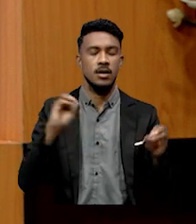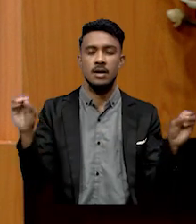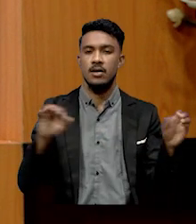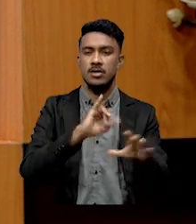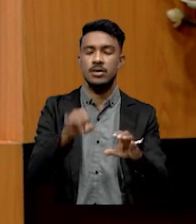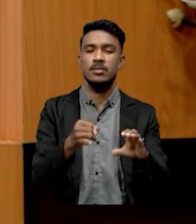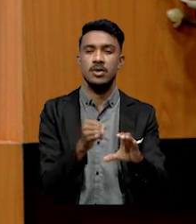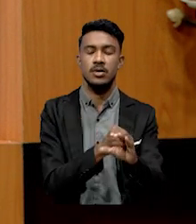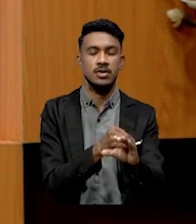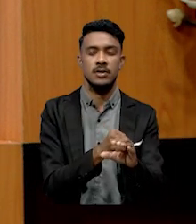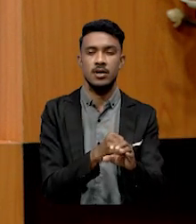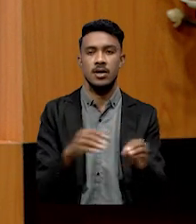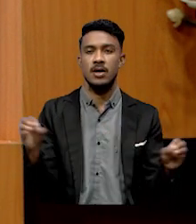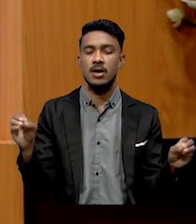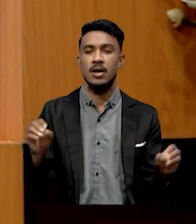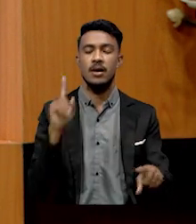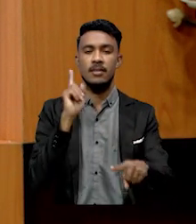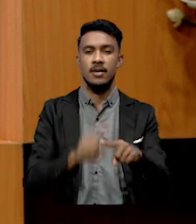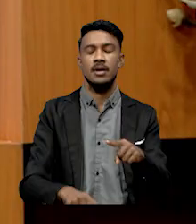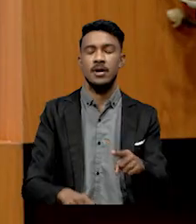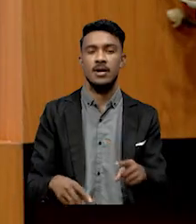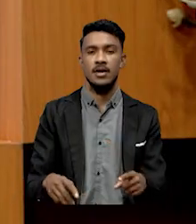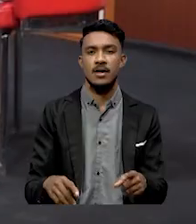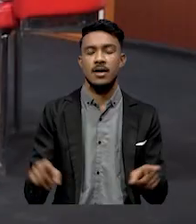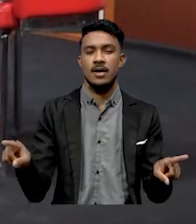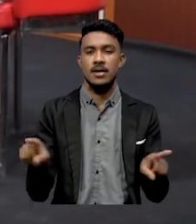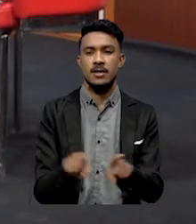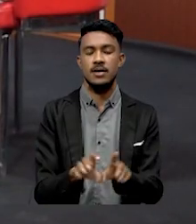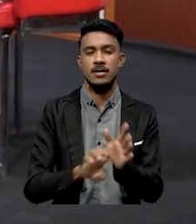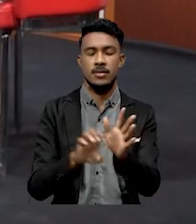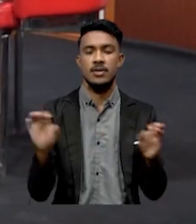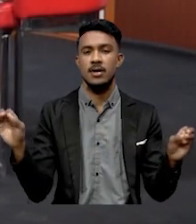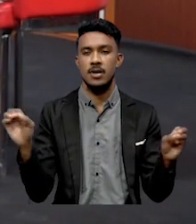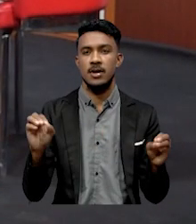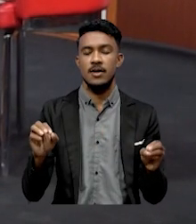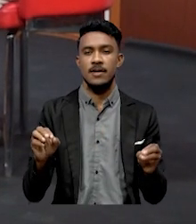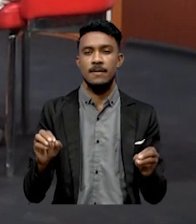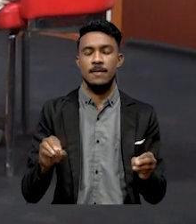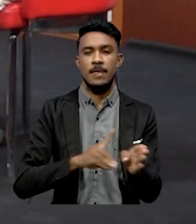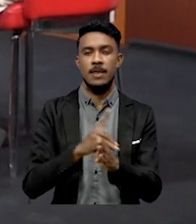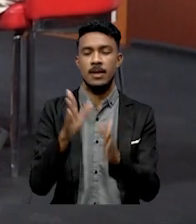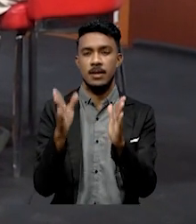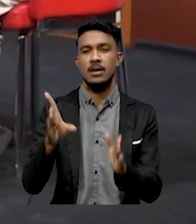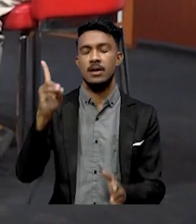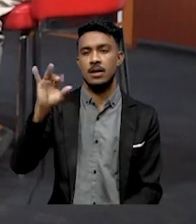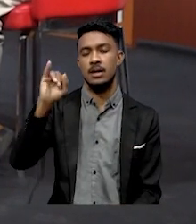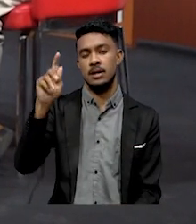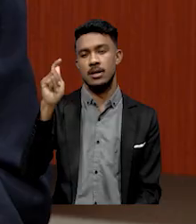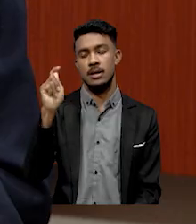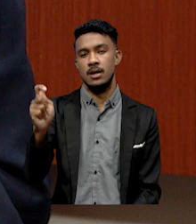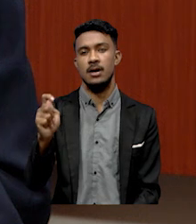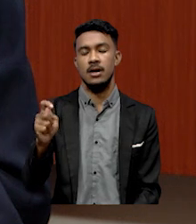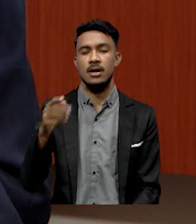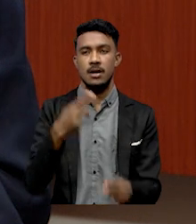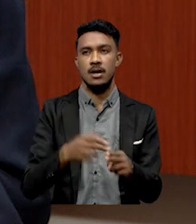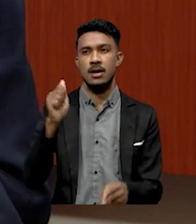nemos la sustentável, nemos resiliência la hija. Reitor de Haiti, Álvaro Menezes Ateten, o